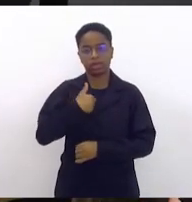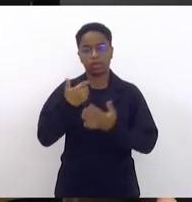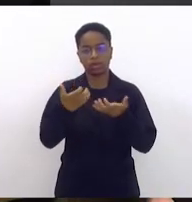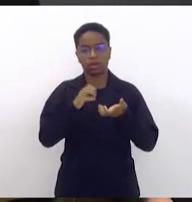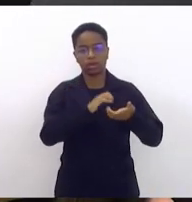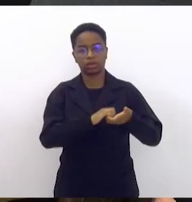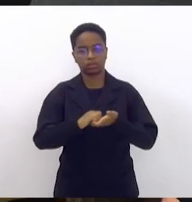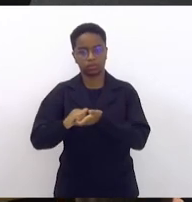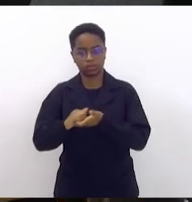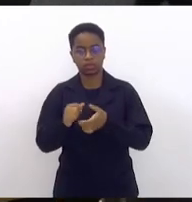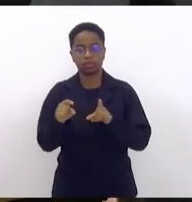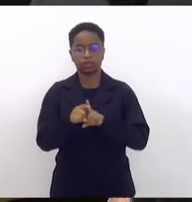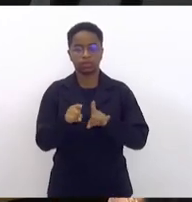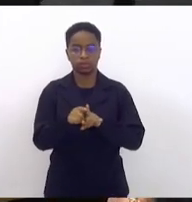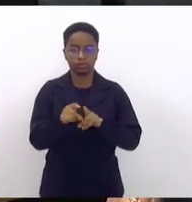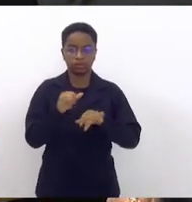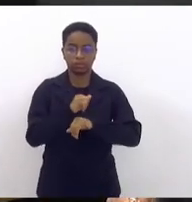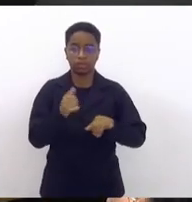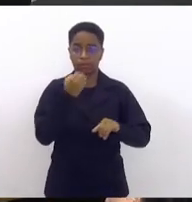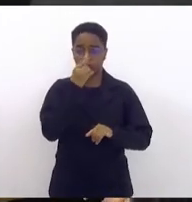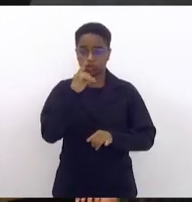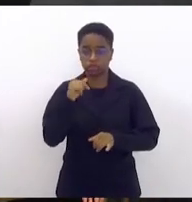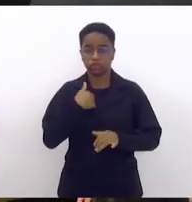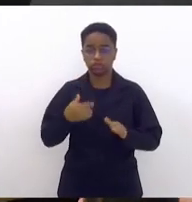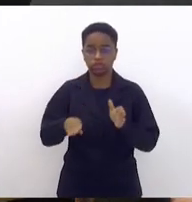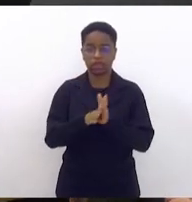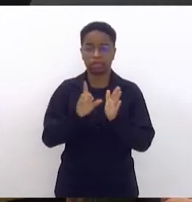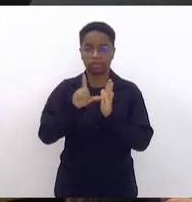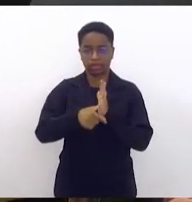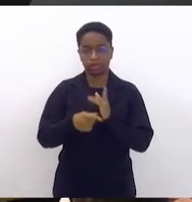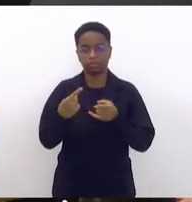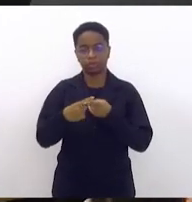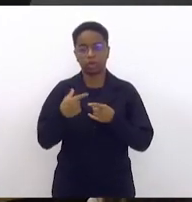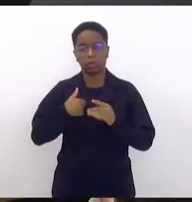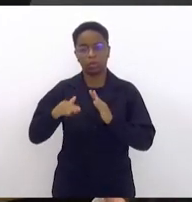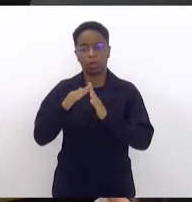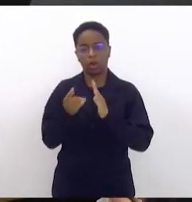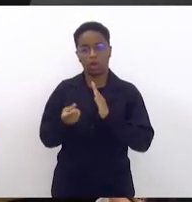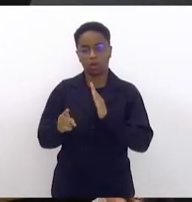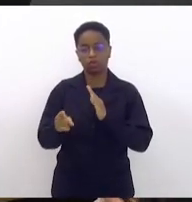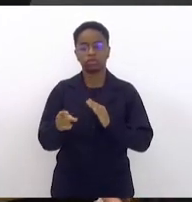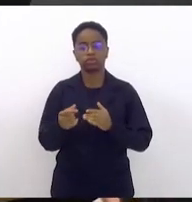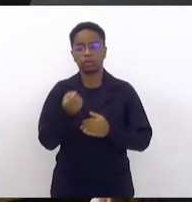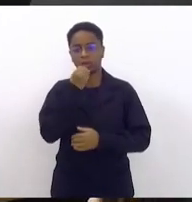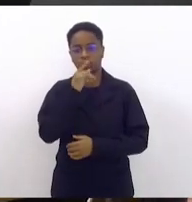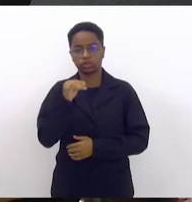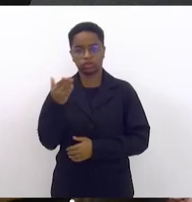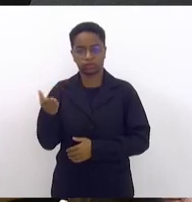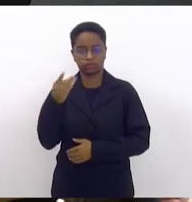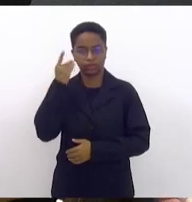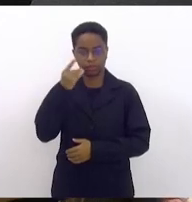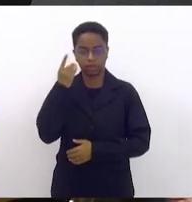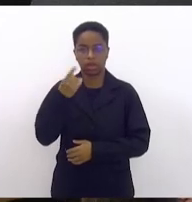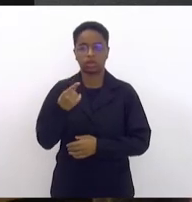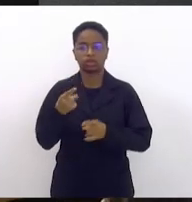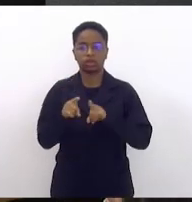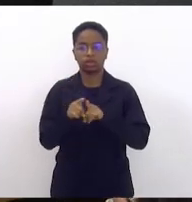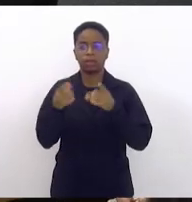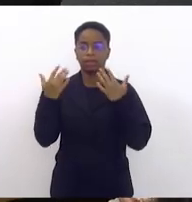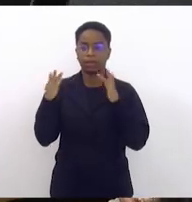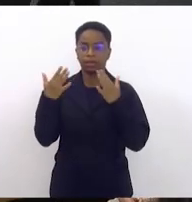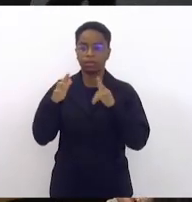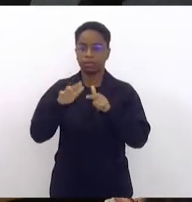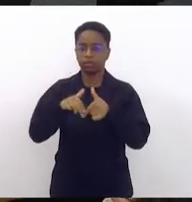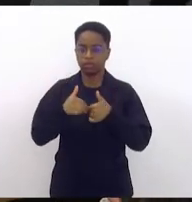cumprimentar dar um bom dia porque eu cheguei um pouco atrasada né venho de longe ao nosso Deputado cozolino parabenizá-lo por essa tão